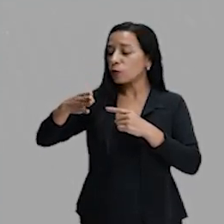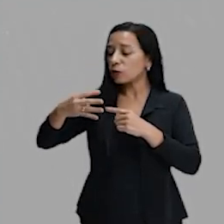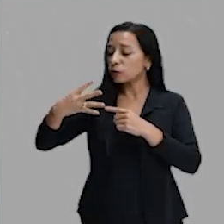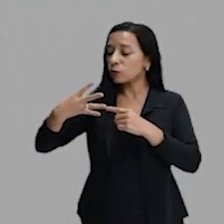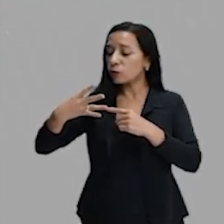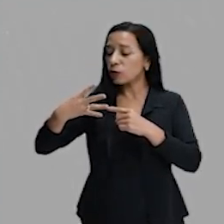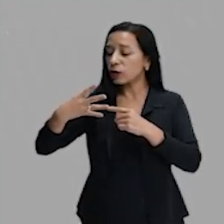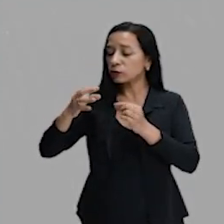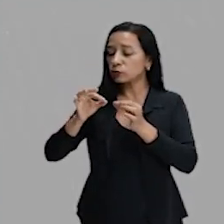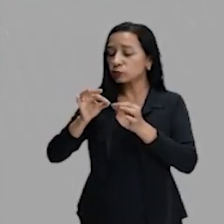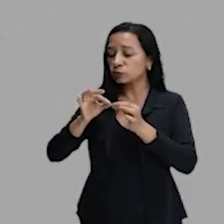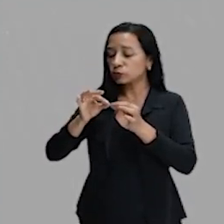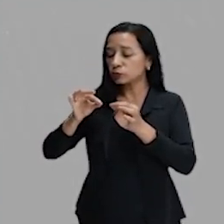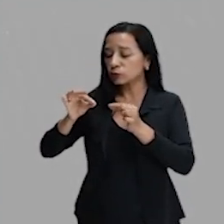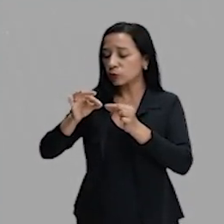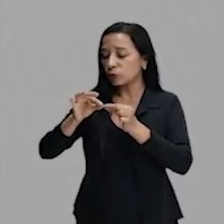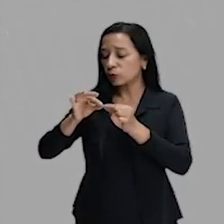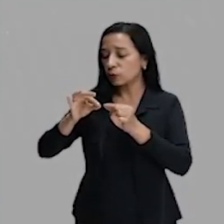4